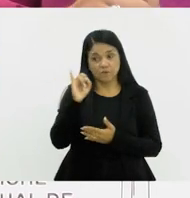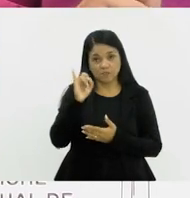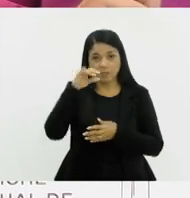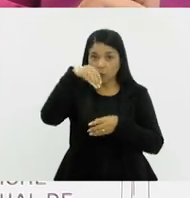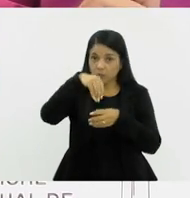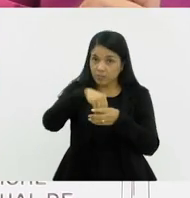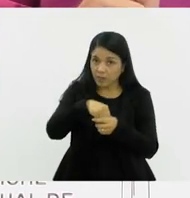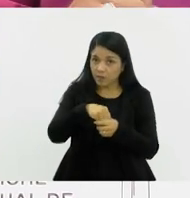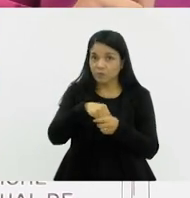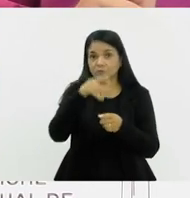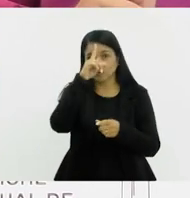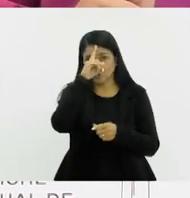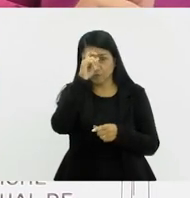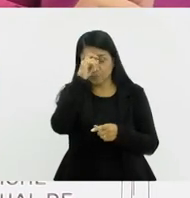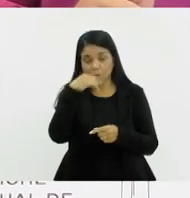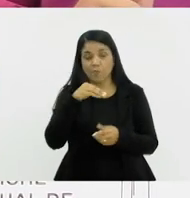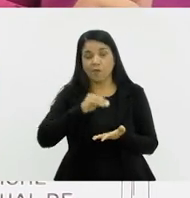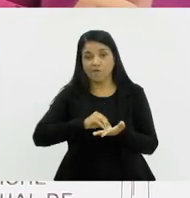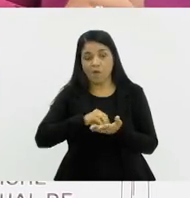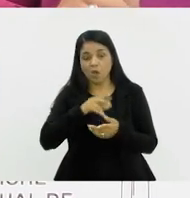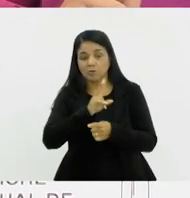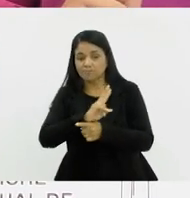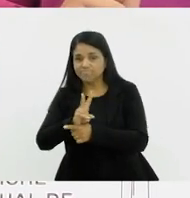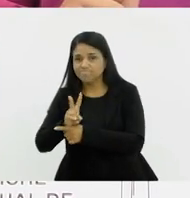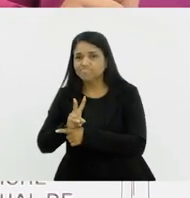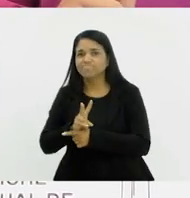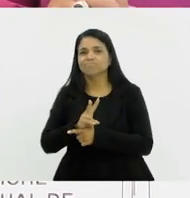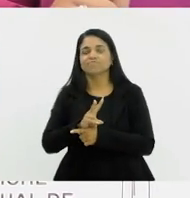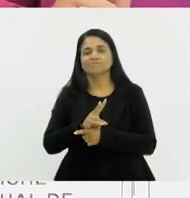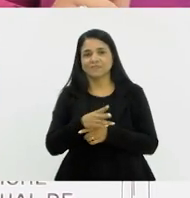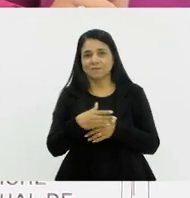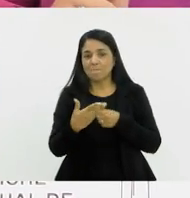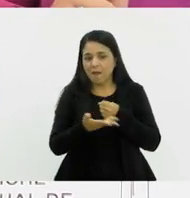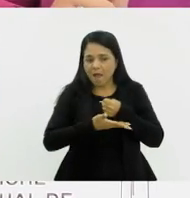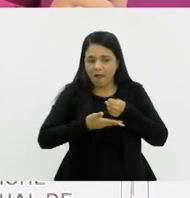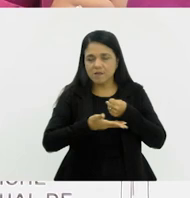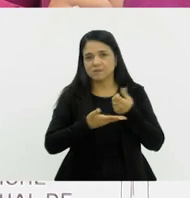das unidades, por falta de zelo, de procedimentos básicos, né?